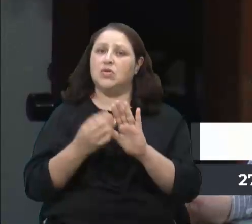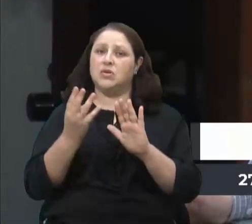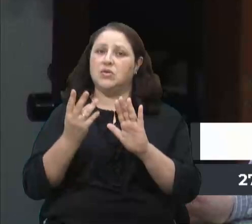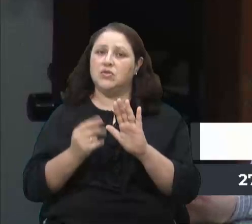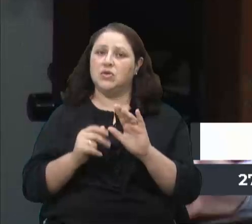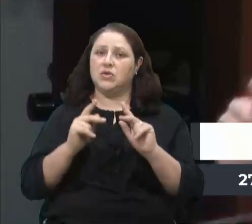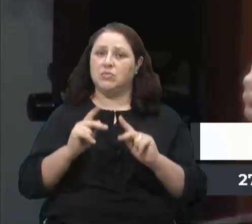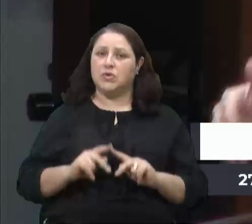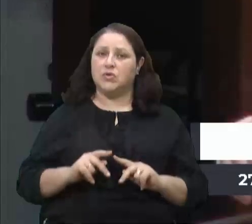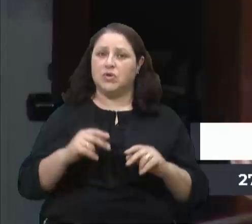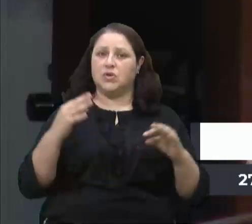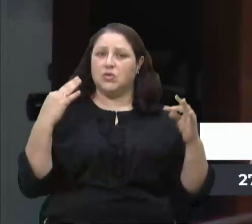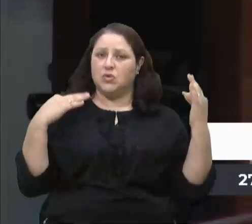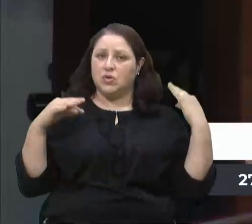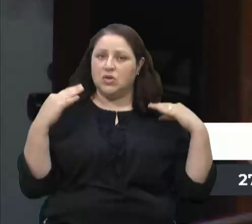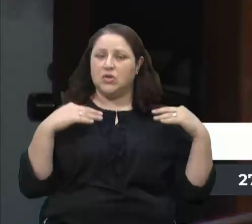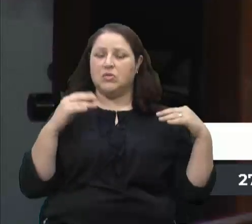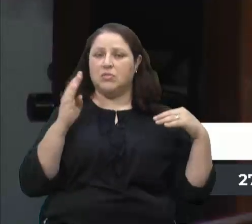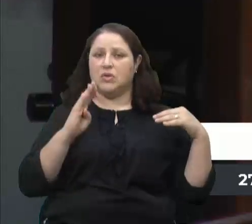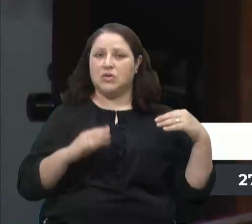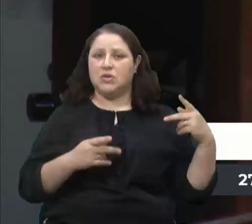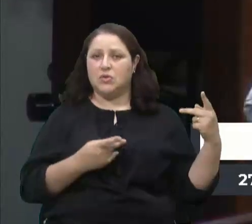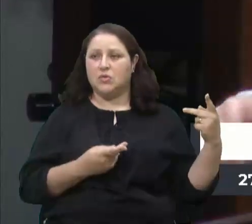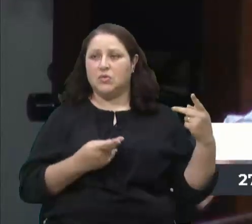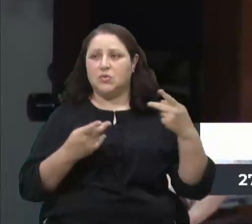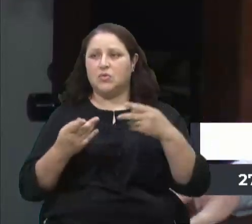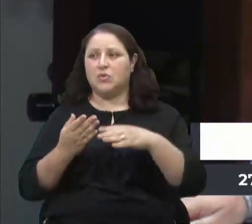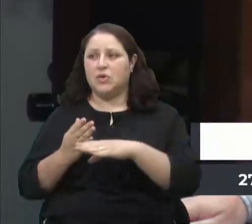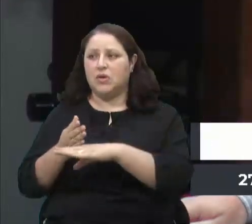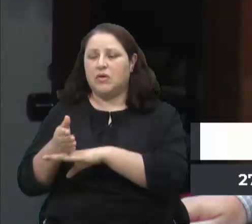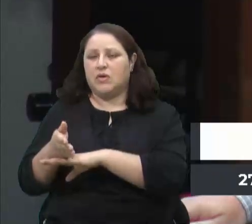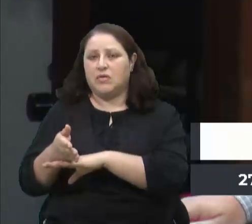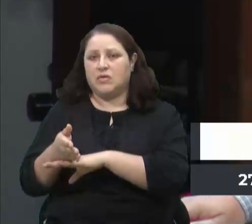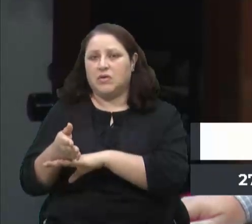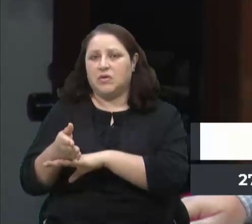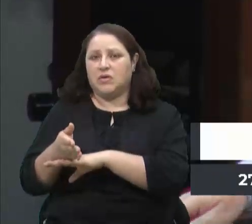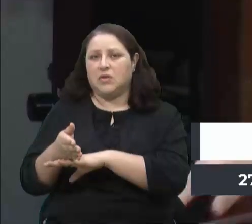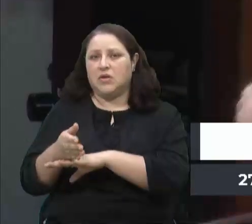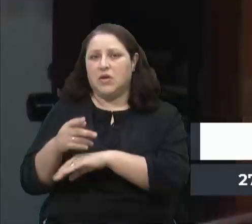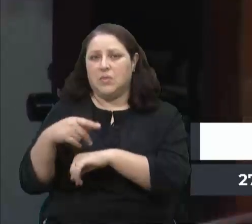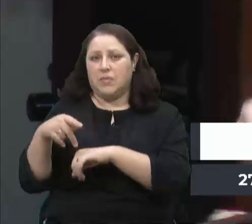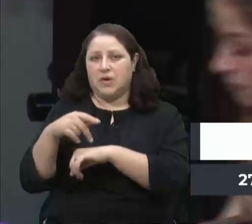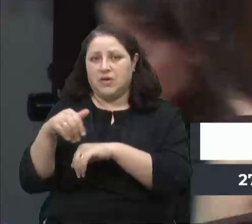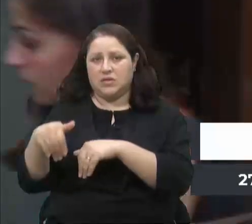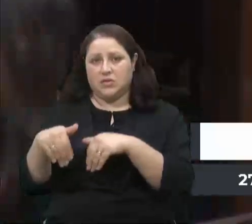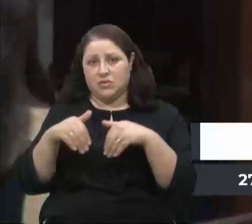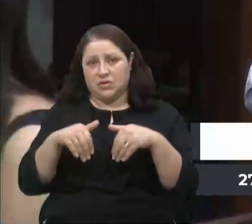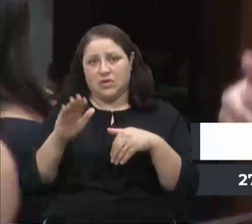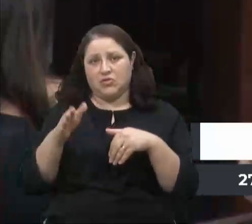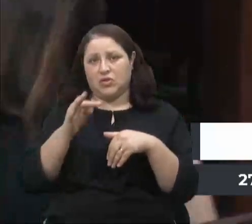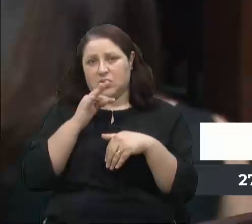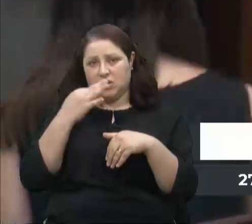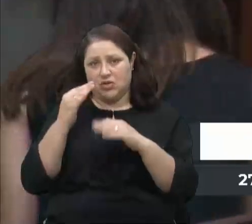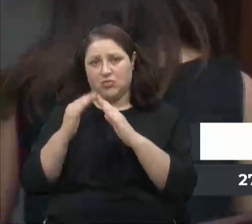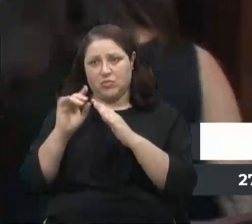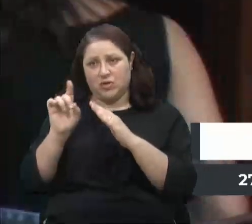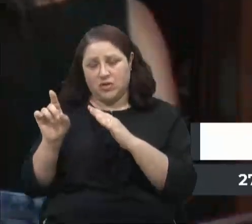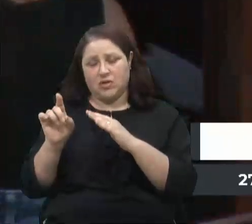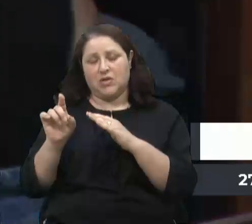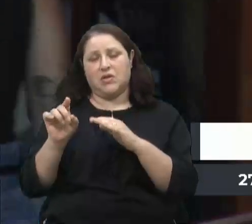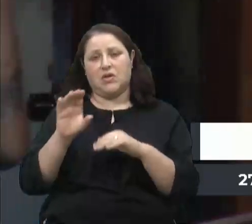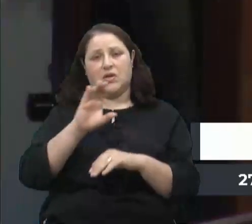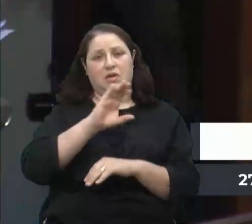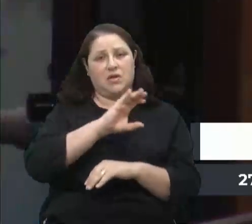que ingressam na Austrália? A vereadora Tati residiu lá por um tempo, no Canadá, nos Estados Unidos, no